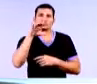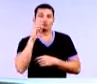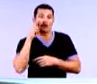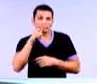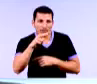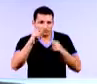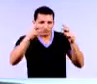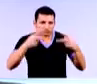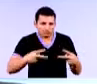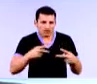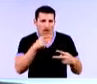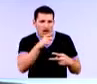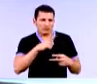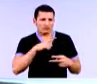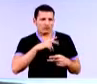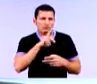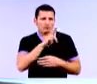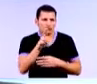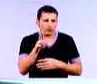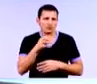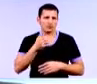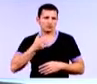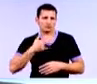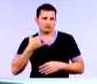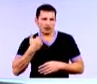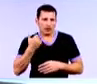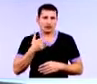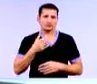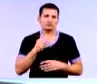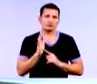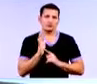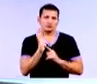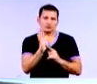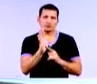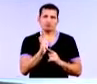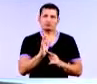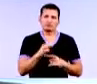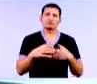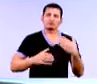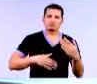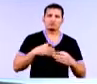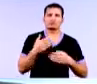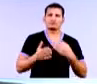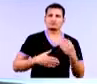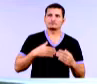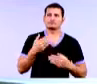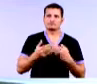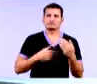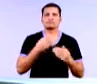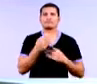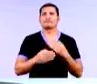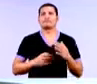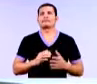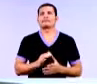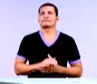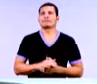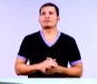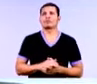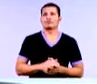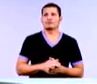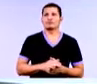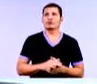está solicitando o nome, solicitando a idade, mostrando nome e idade, e por aí as coisas vão se desenvolvendo, tá?